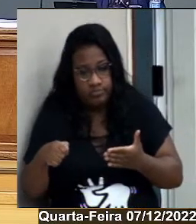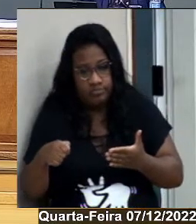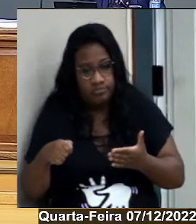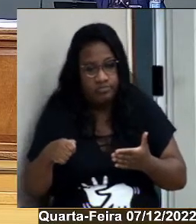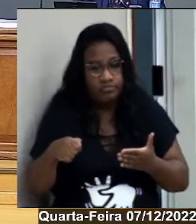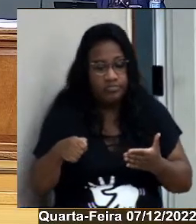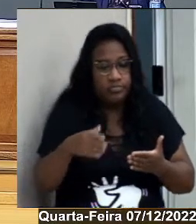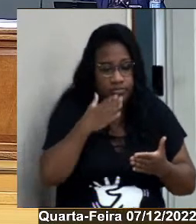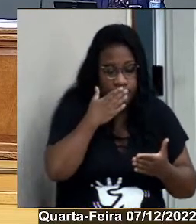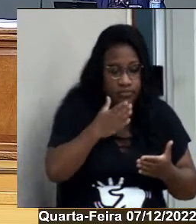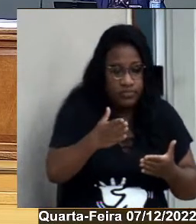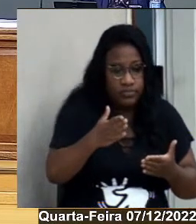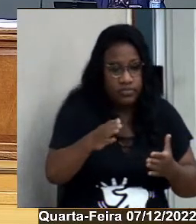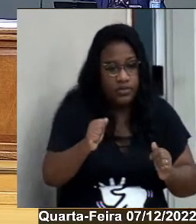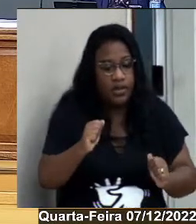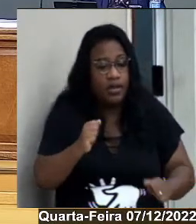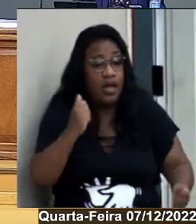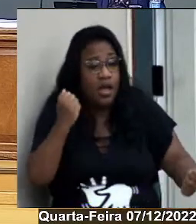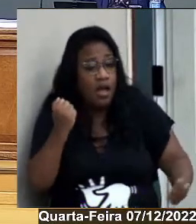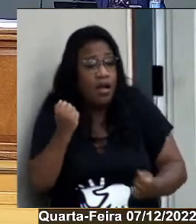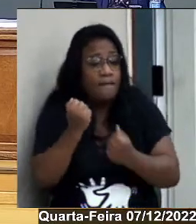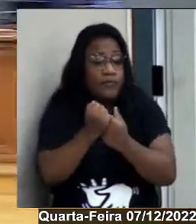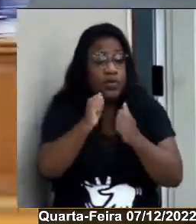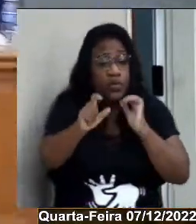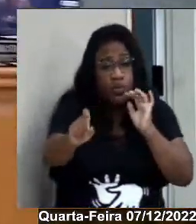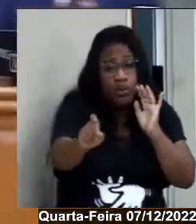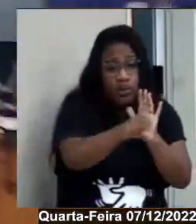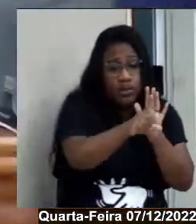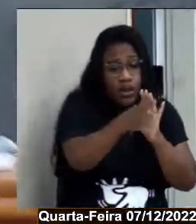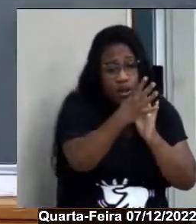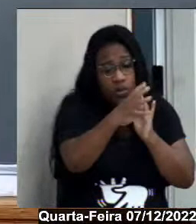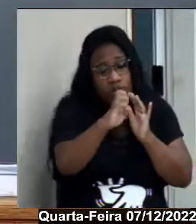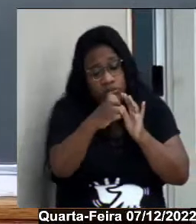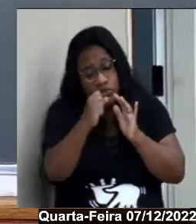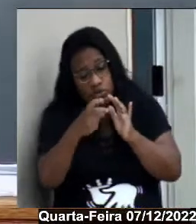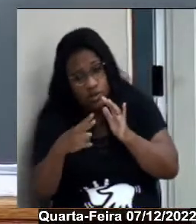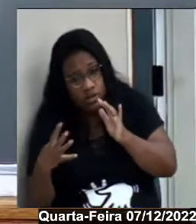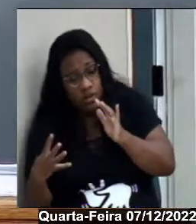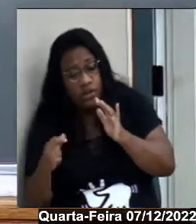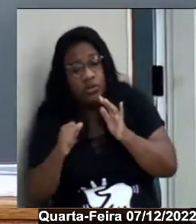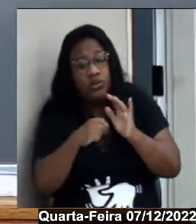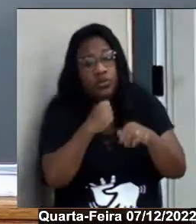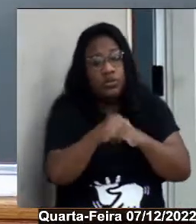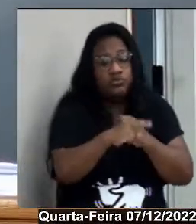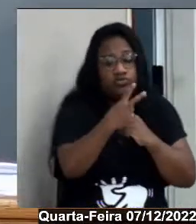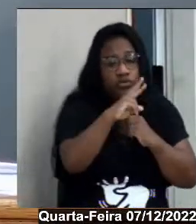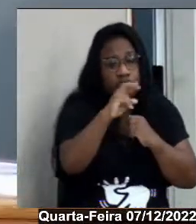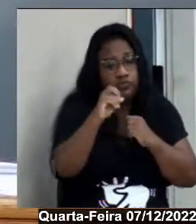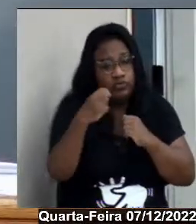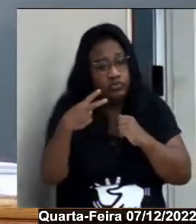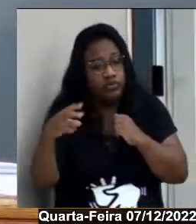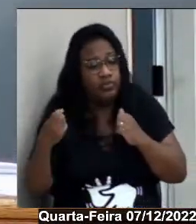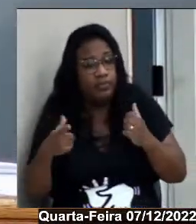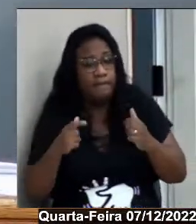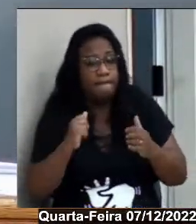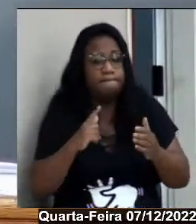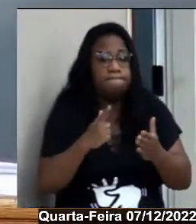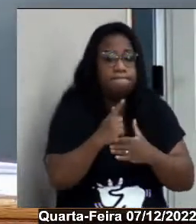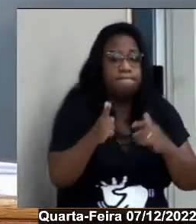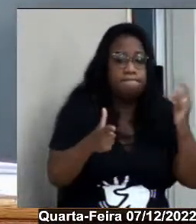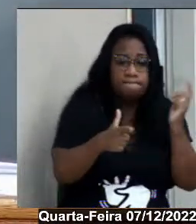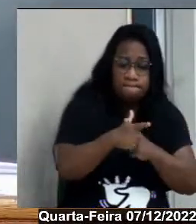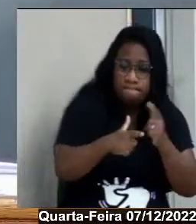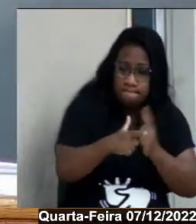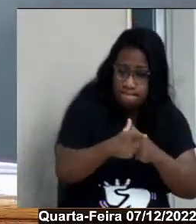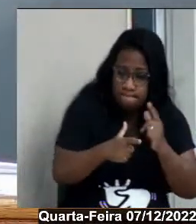Moção número 50/2022, moção de apoio ao projeto de lei federal número 488/2022, que isenta o